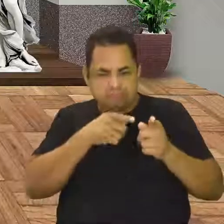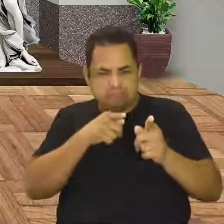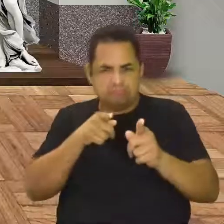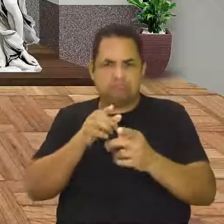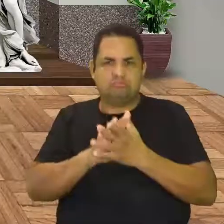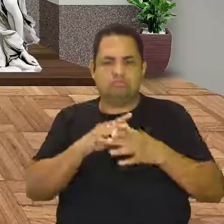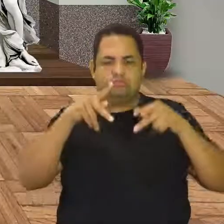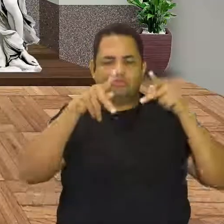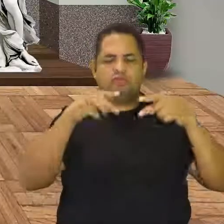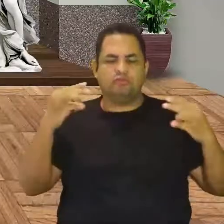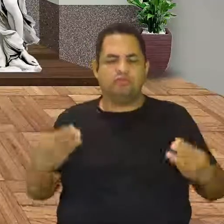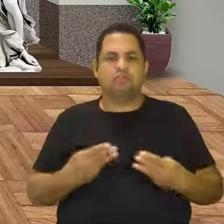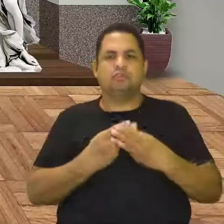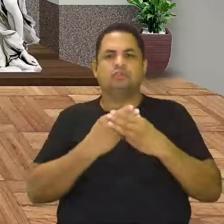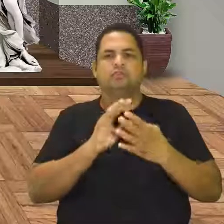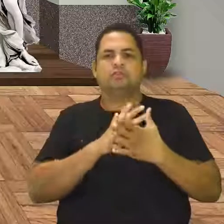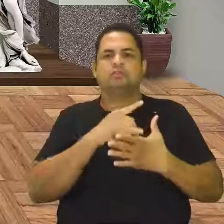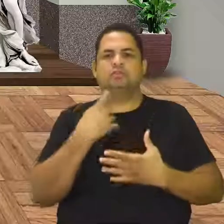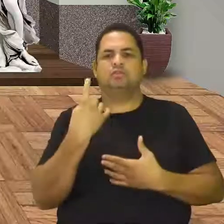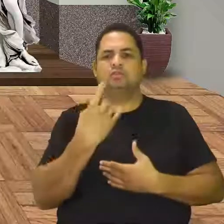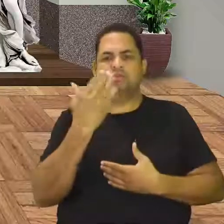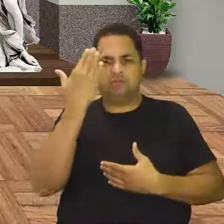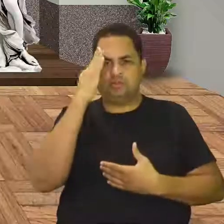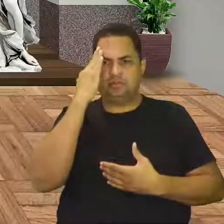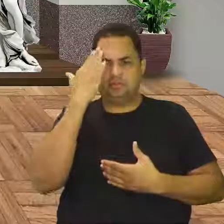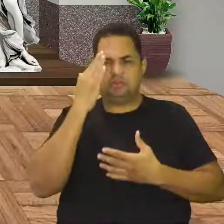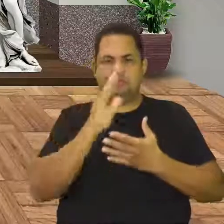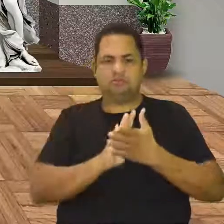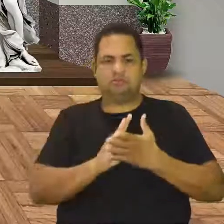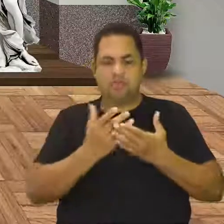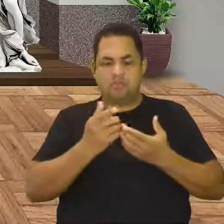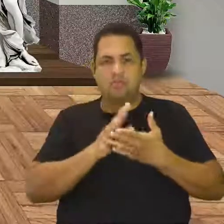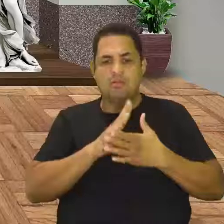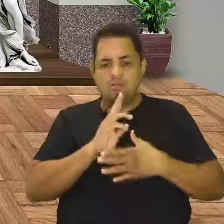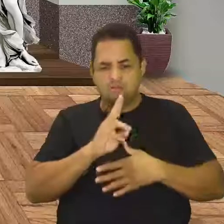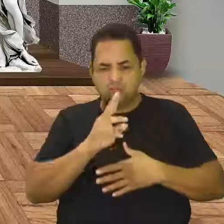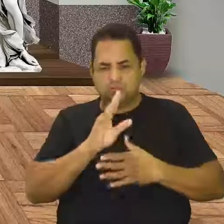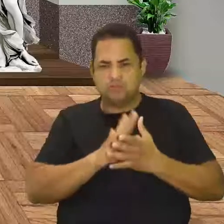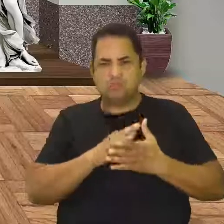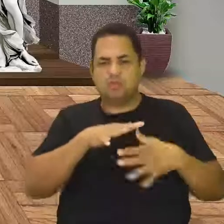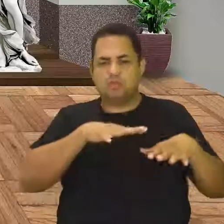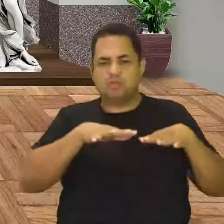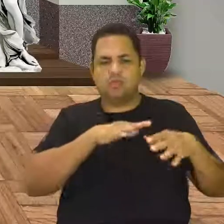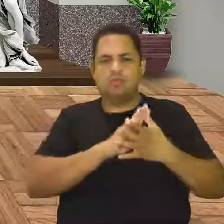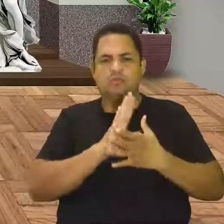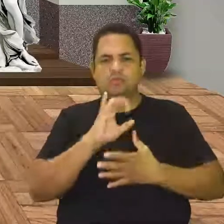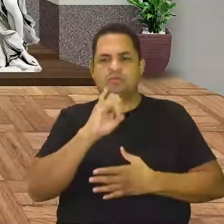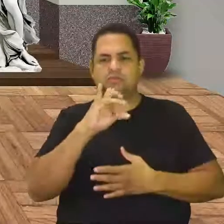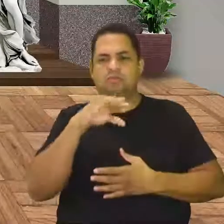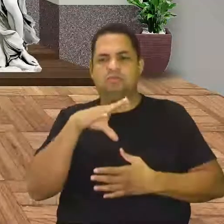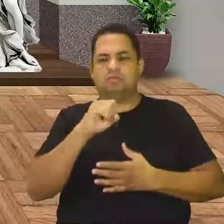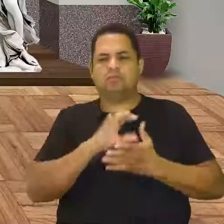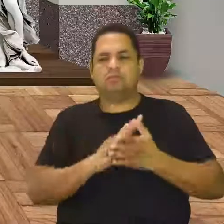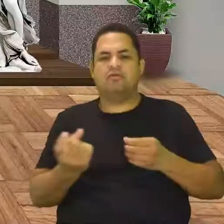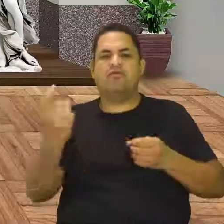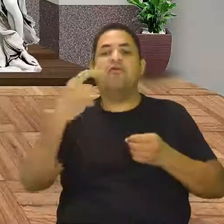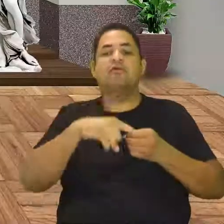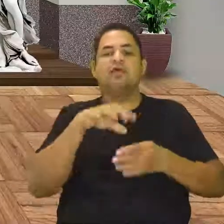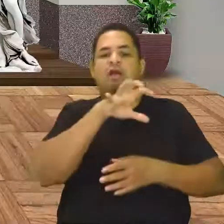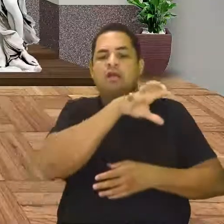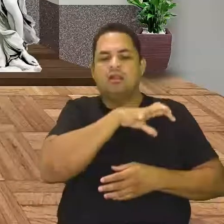do povo judeu, nós vamos entender que intensificou mais ainda esse movimento sionista para o retorno àquela